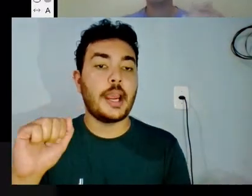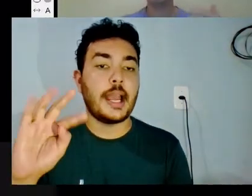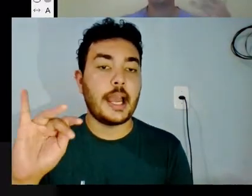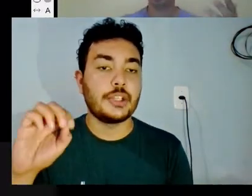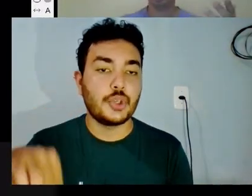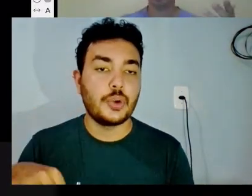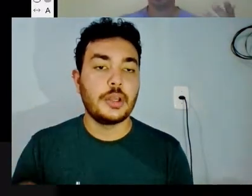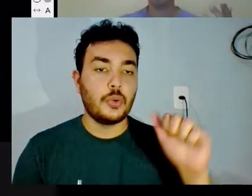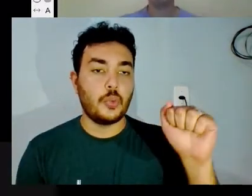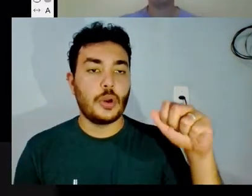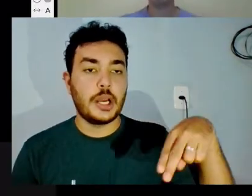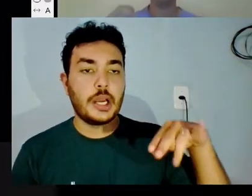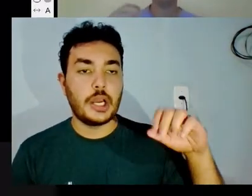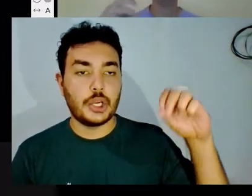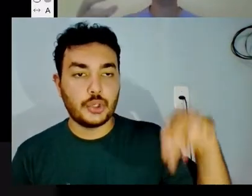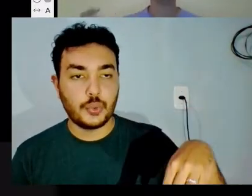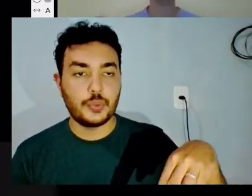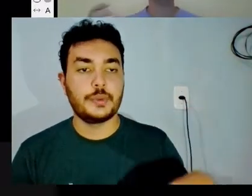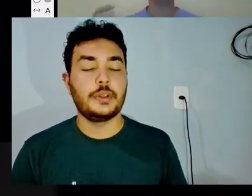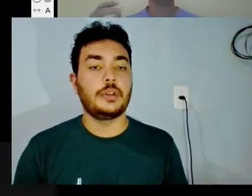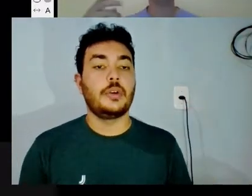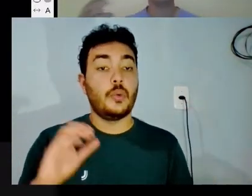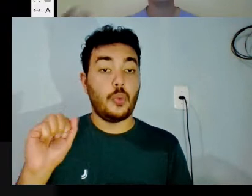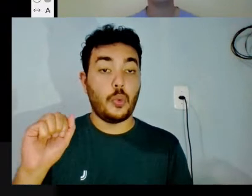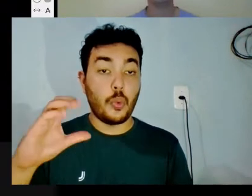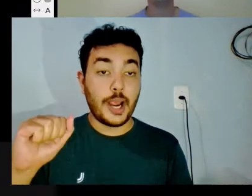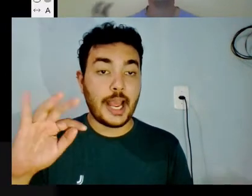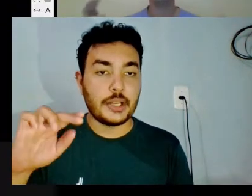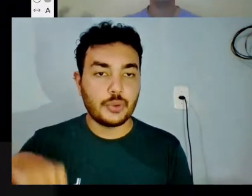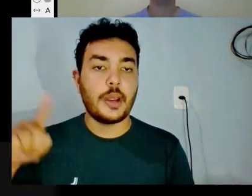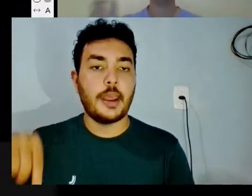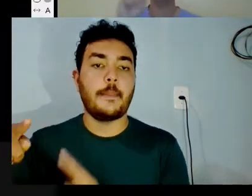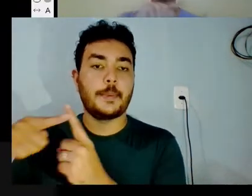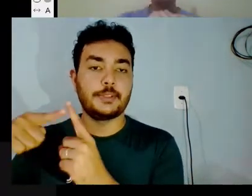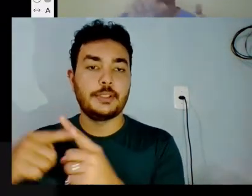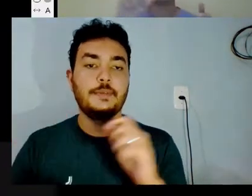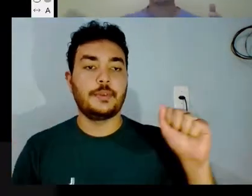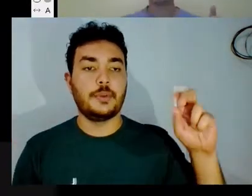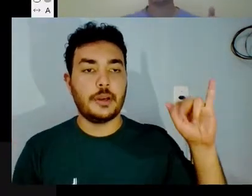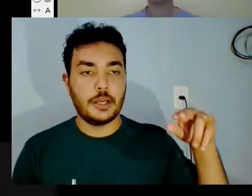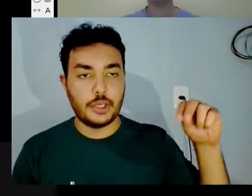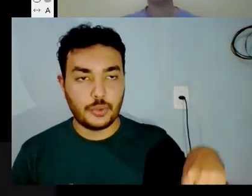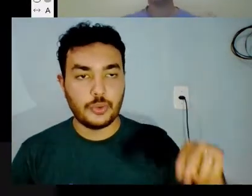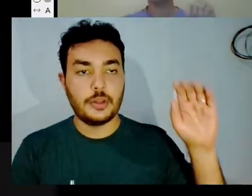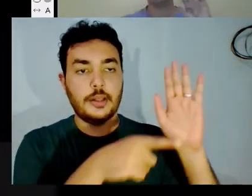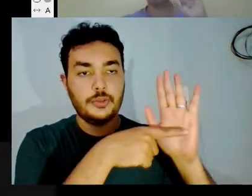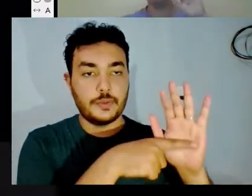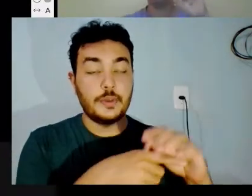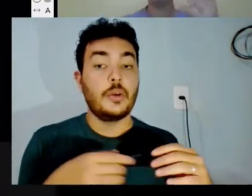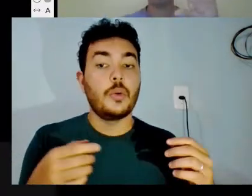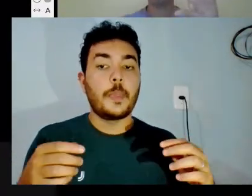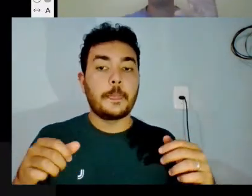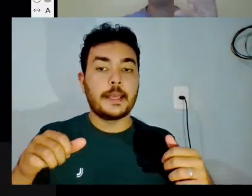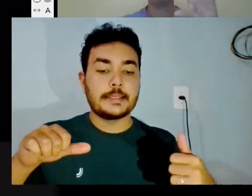espécie, aquele íon de carga positiva, e o ânion é aquela espécie de carga negativa. A partir do momento dessa transferência de elétron, onde se